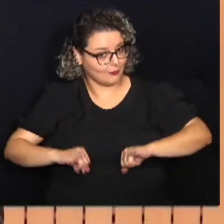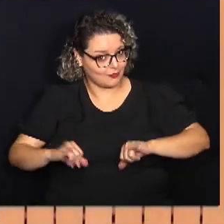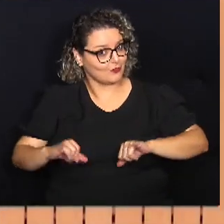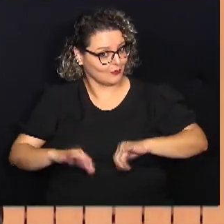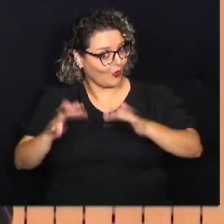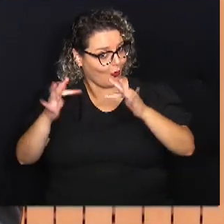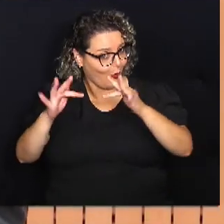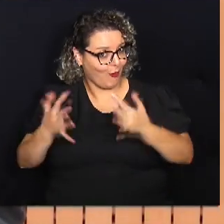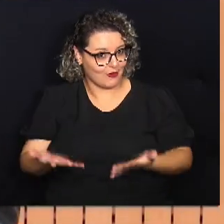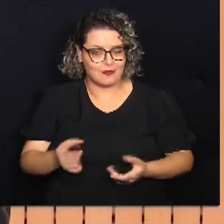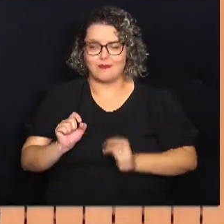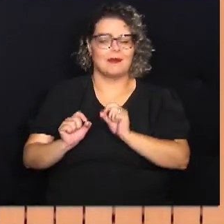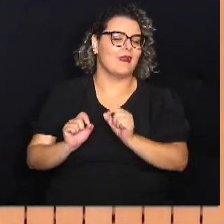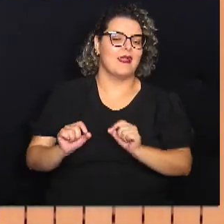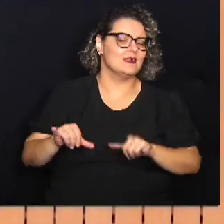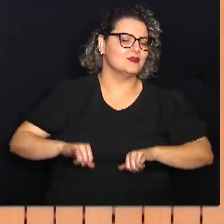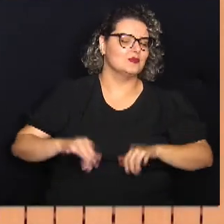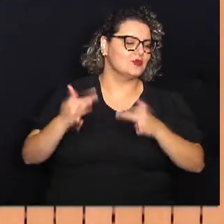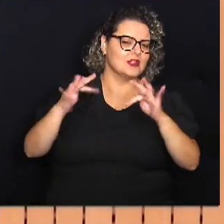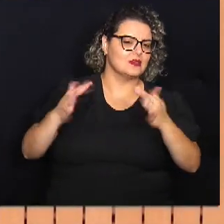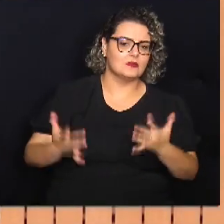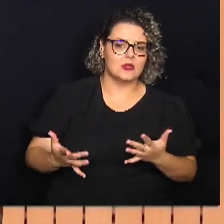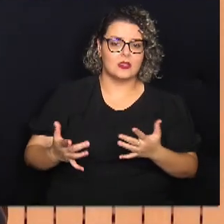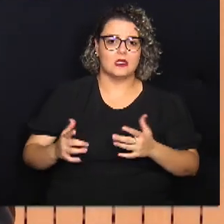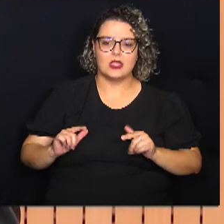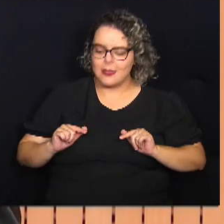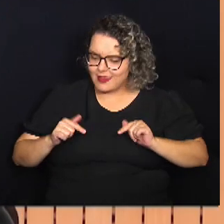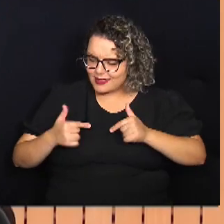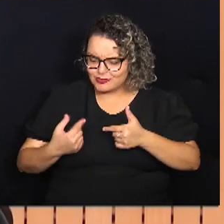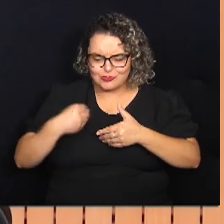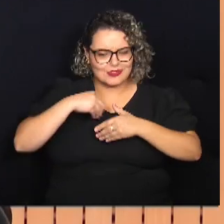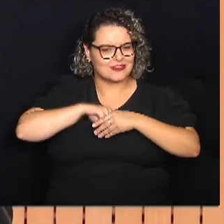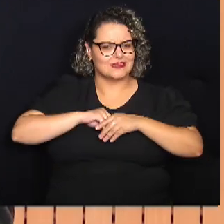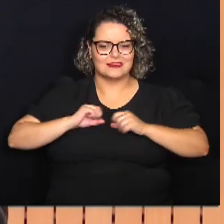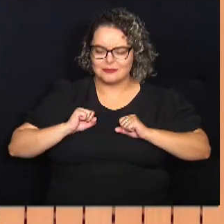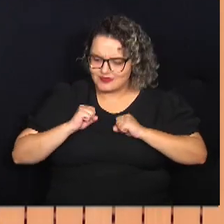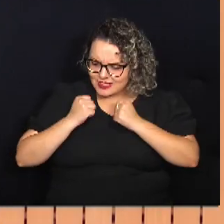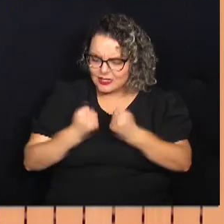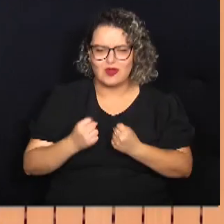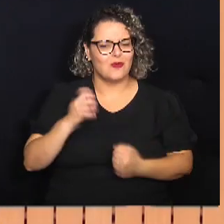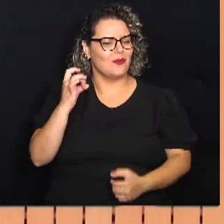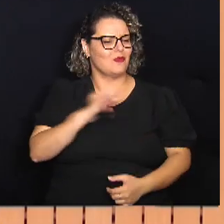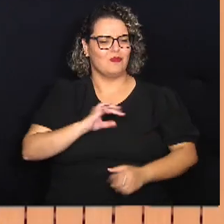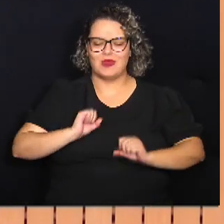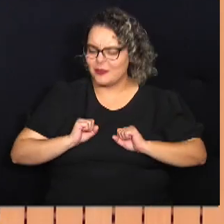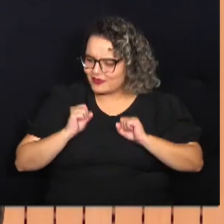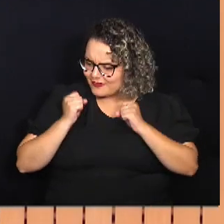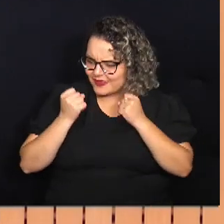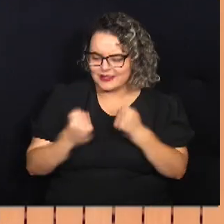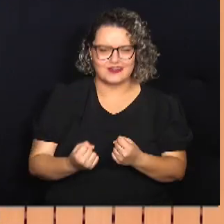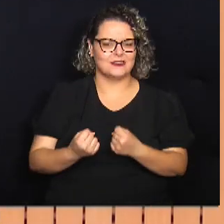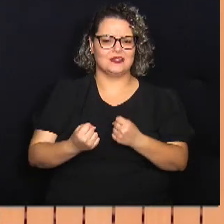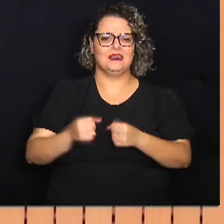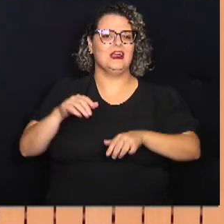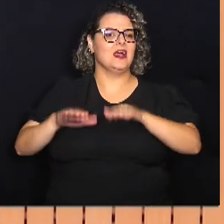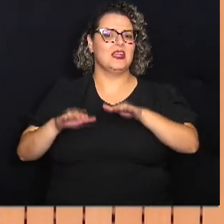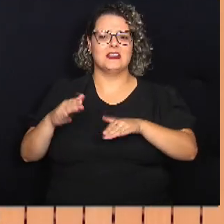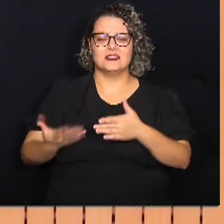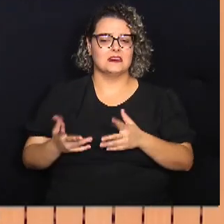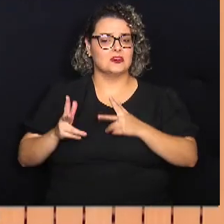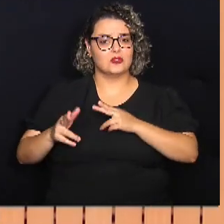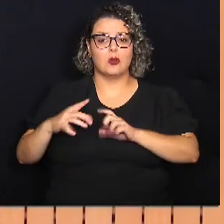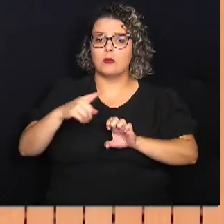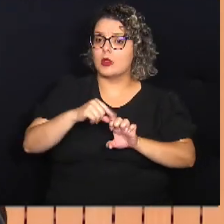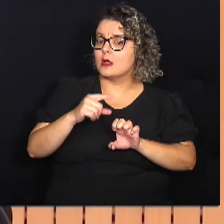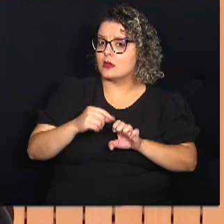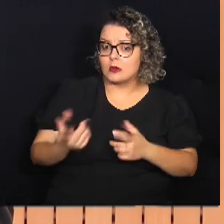essa dor? É você combater as suas lutas internas, é você combater os seus medos, é você... Muitas vezes, como empreendedor, você